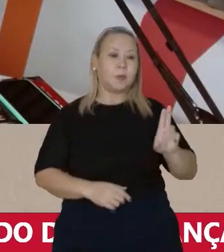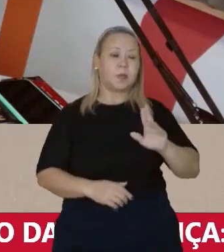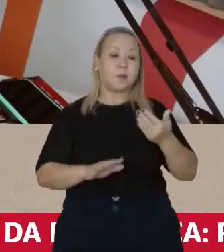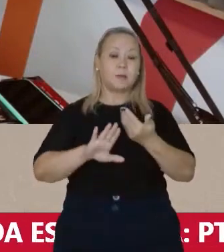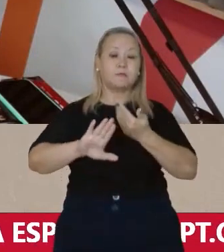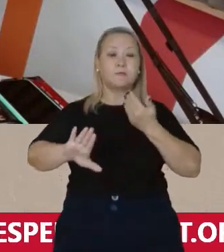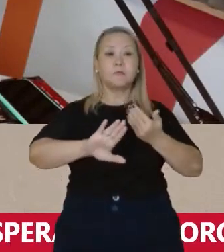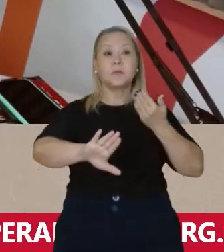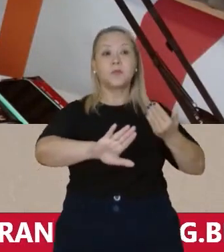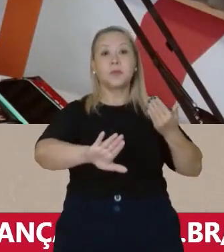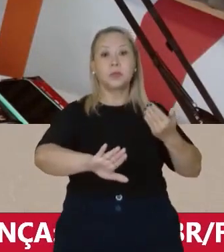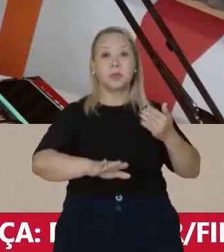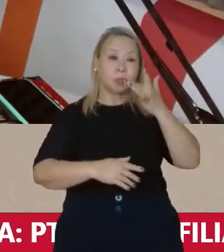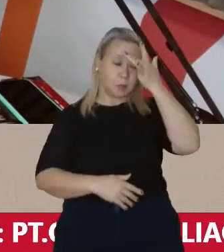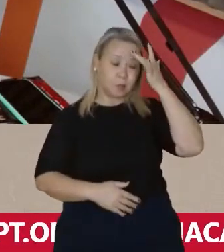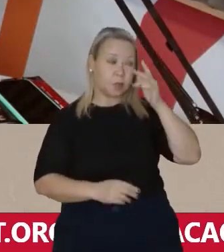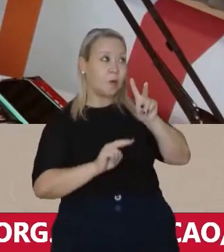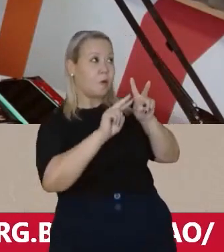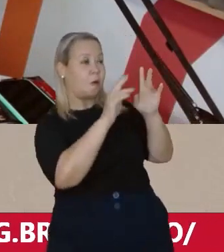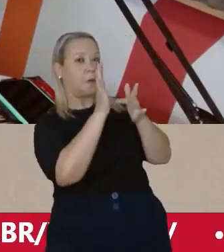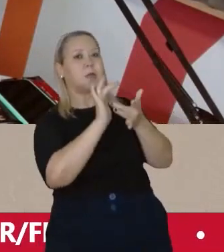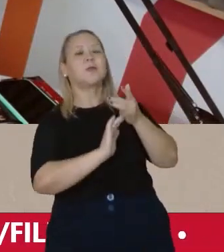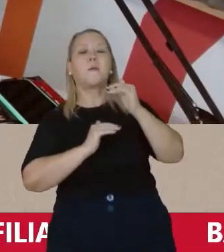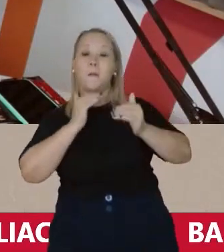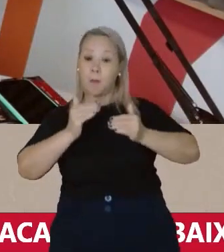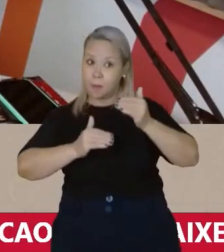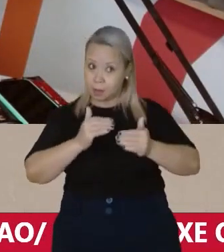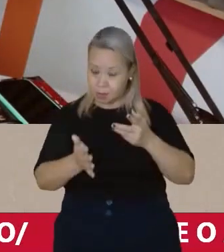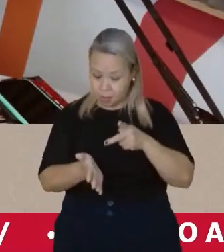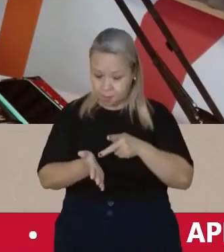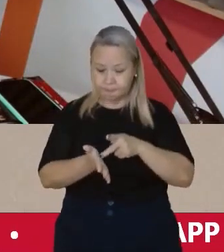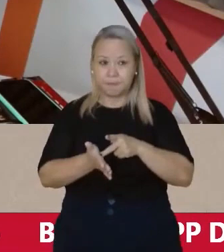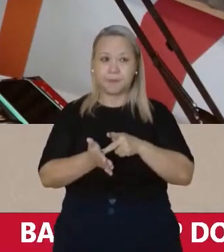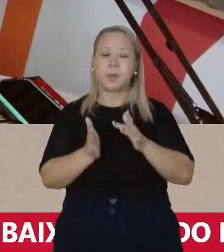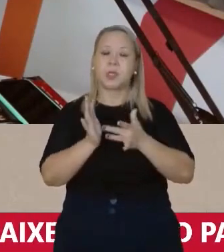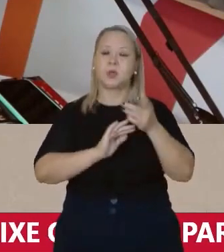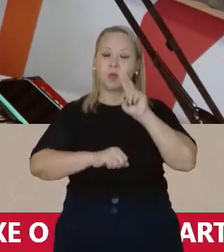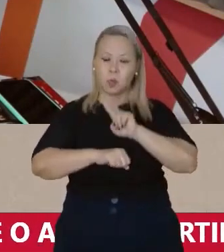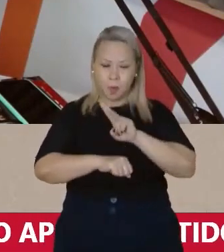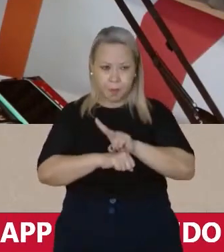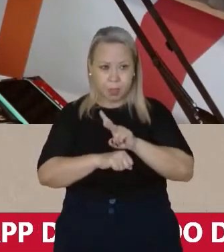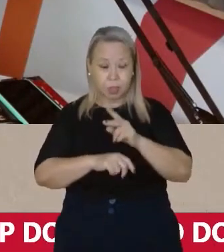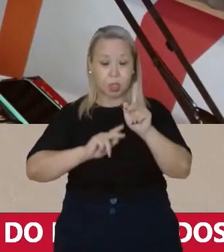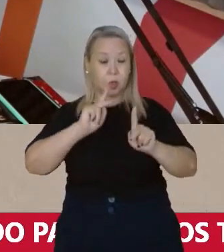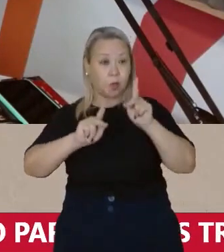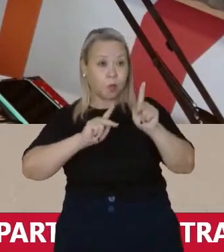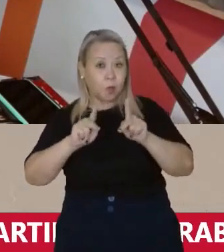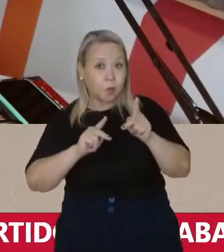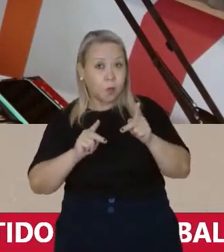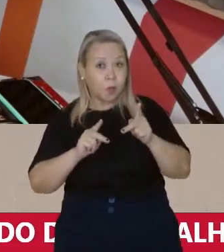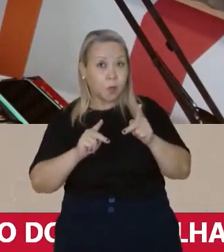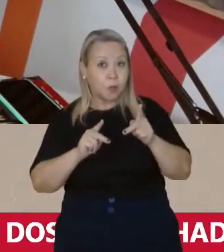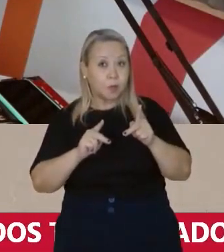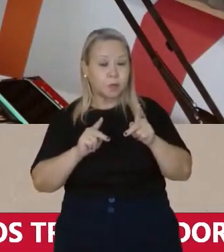pessoas. Mas quando eu olho para Jesus, eu vejo, Jesus era progressista. Jesus defendia que o povo, Jesus,